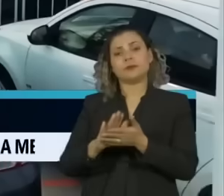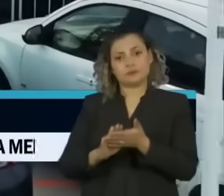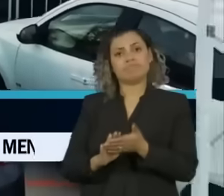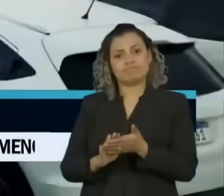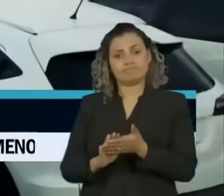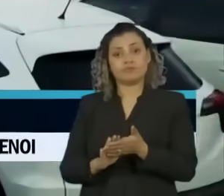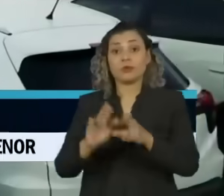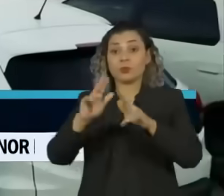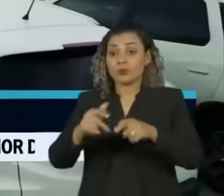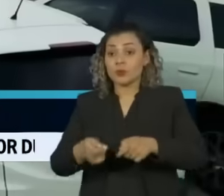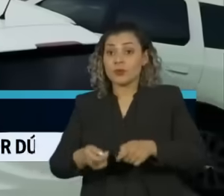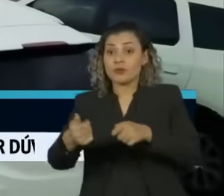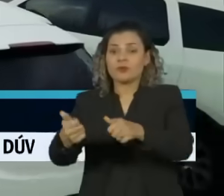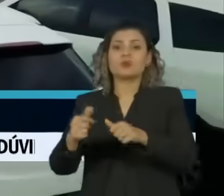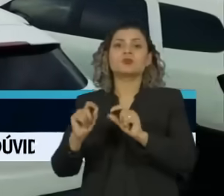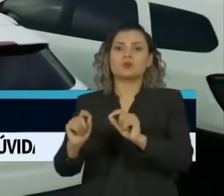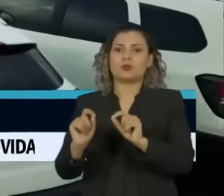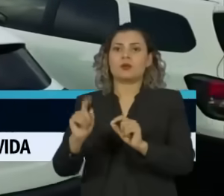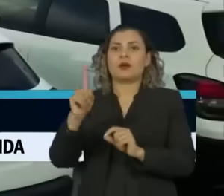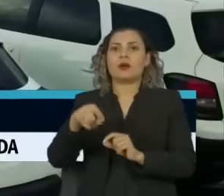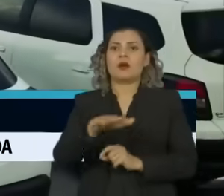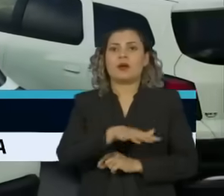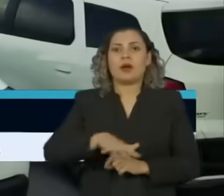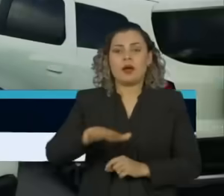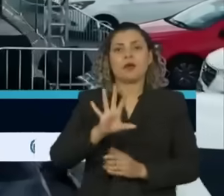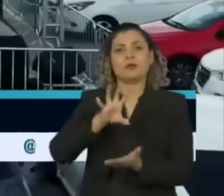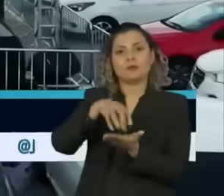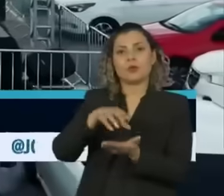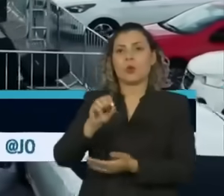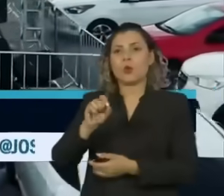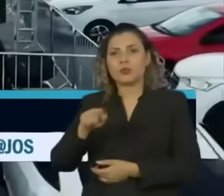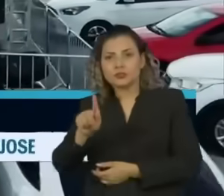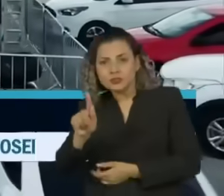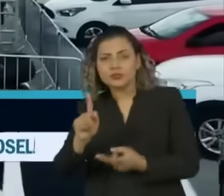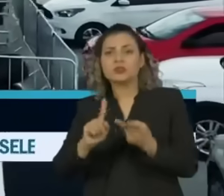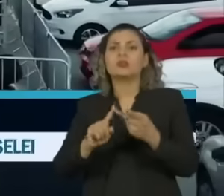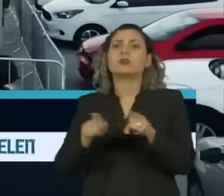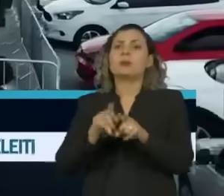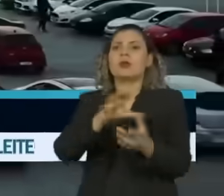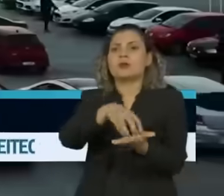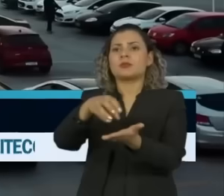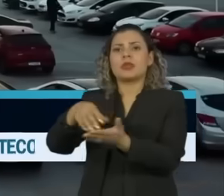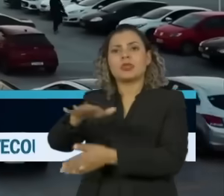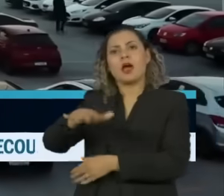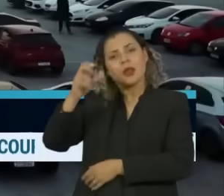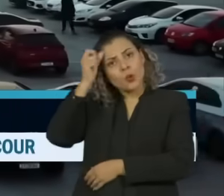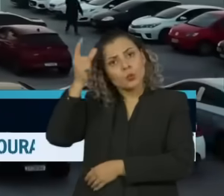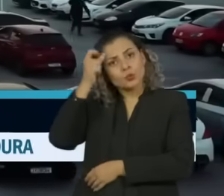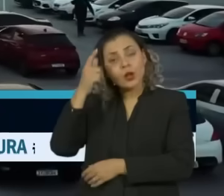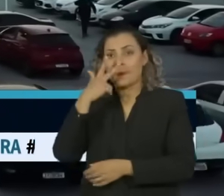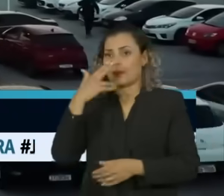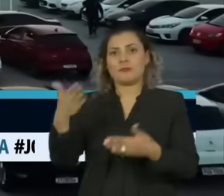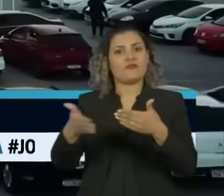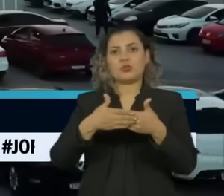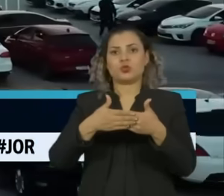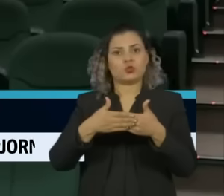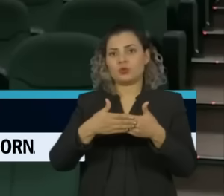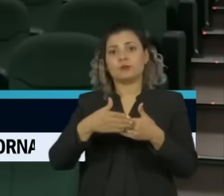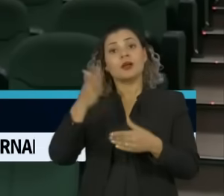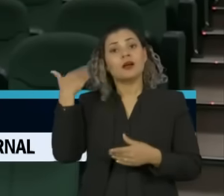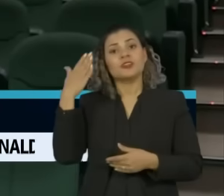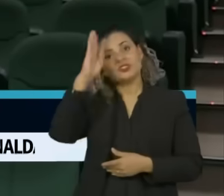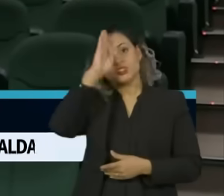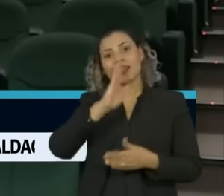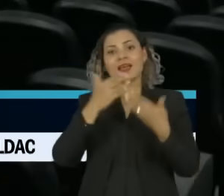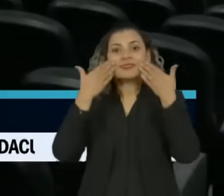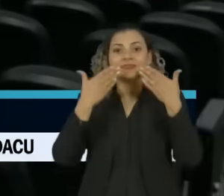O benefício também se estende a cooperativas e espaços culturais, que, em troca, ficarão obrigados a realizar atividades gratuitas